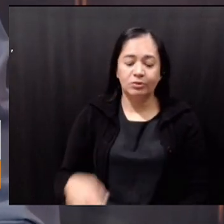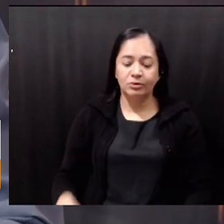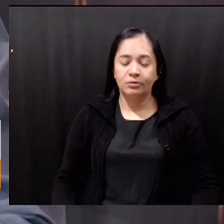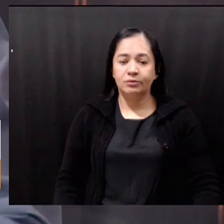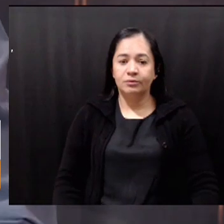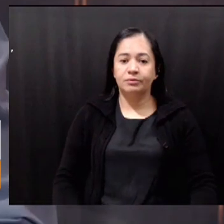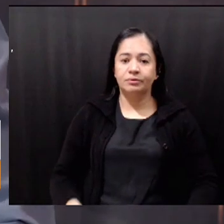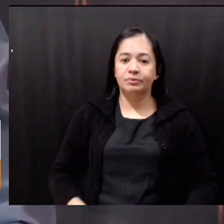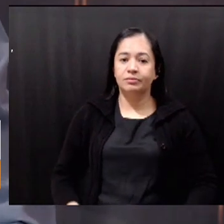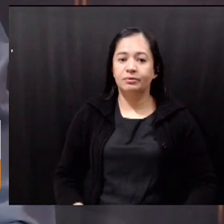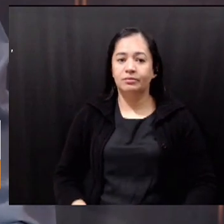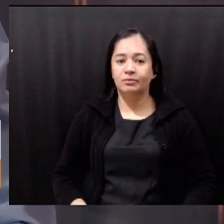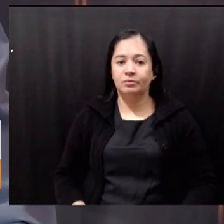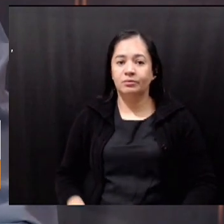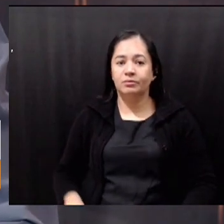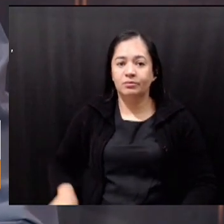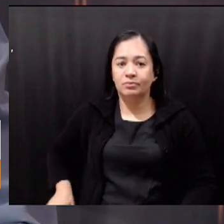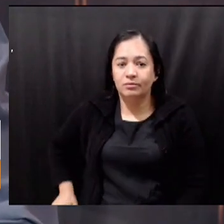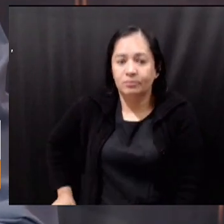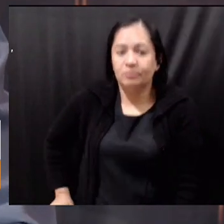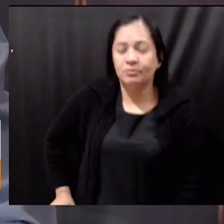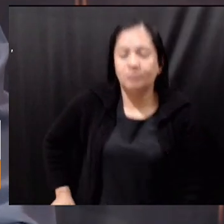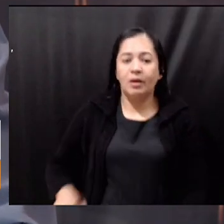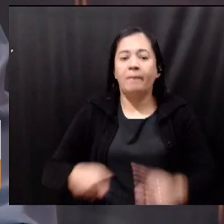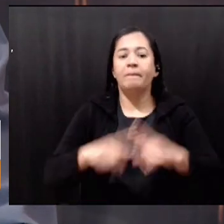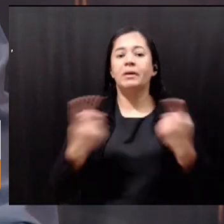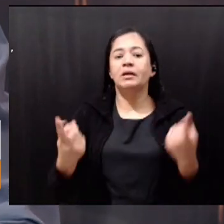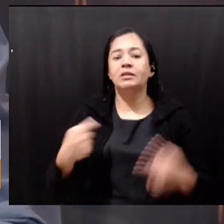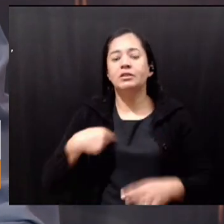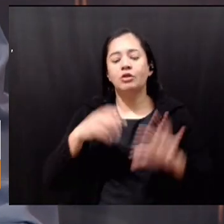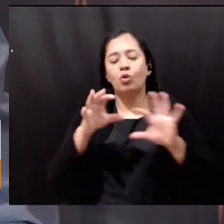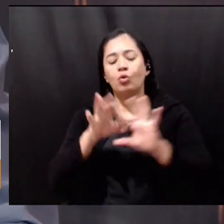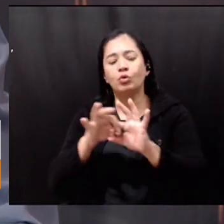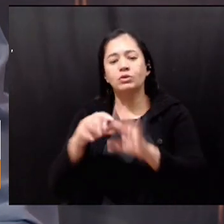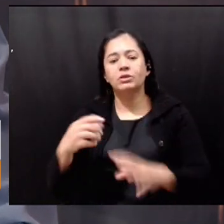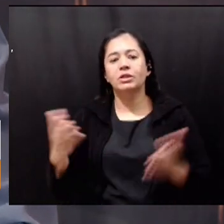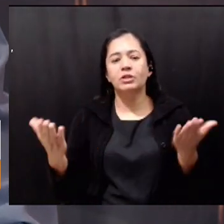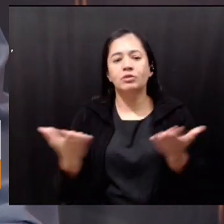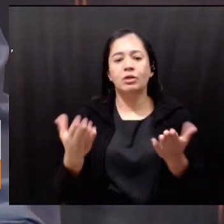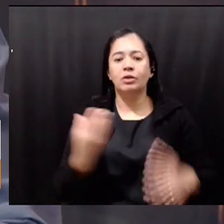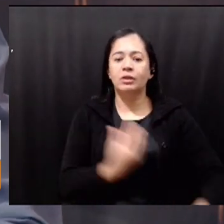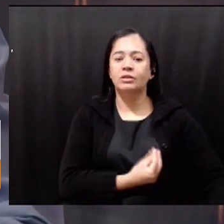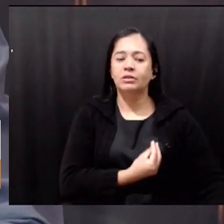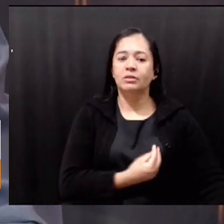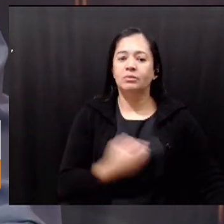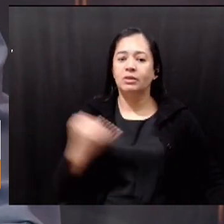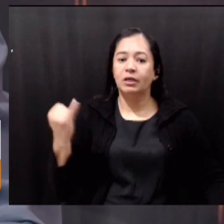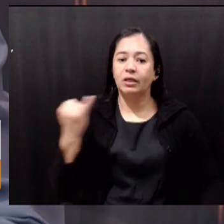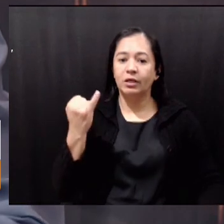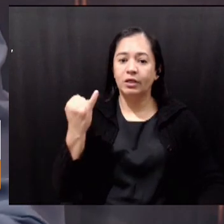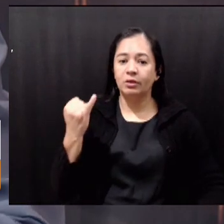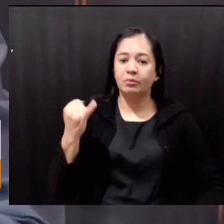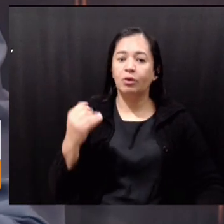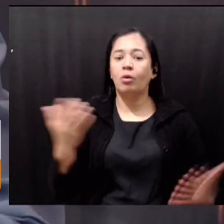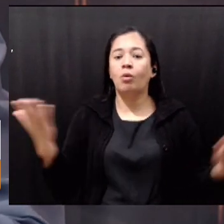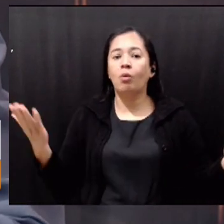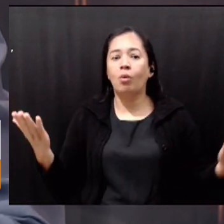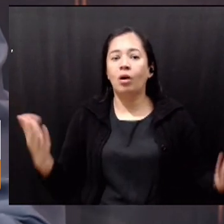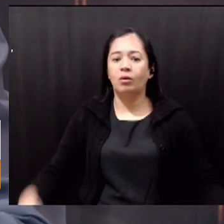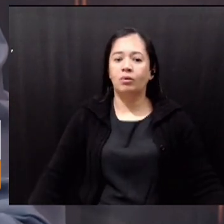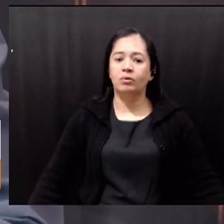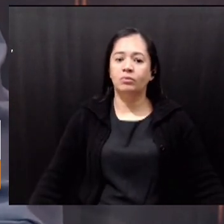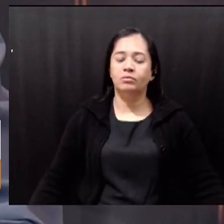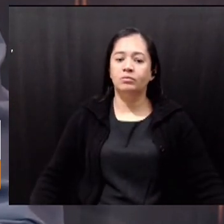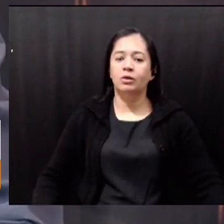Mas qual é o contexto que eu estou vivendo? Então isso é muito importante, a gente entender qual o contexto. Então é uma situação, por exemplo, que eu estou